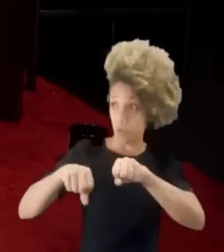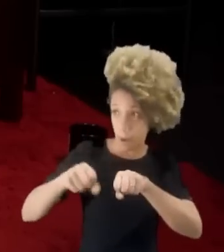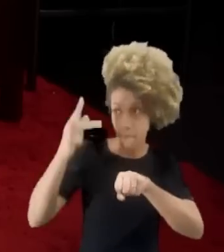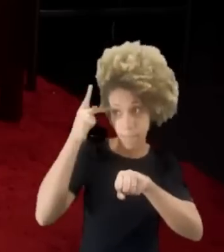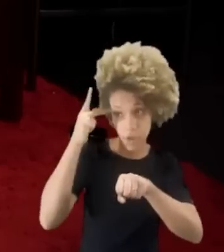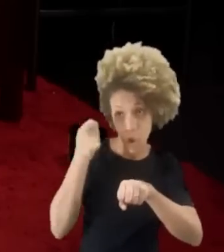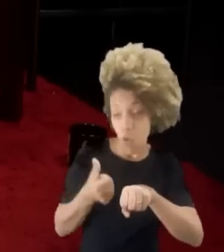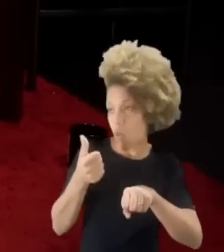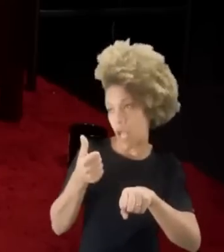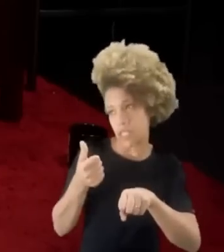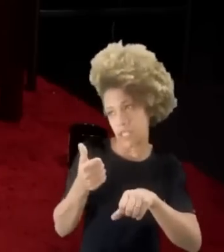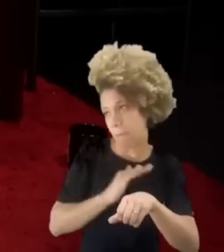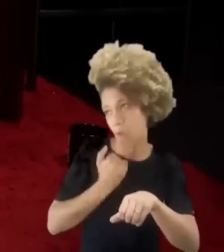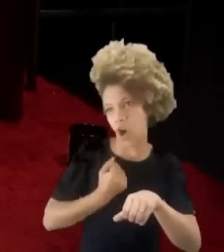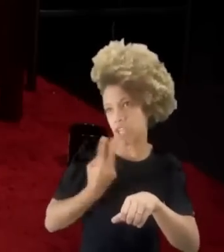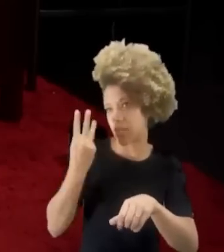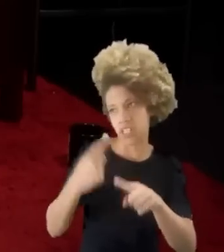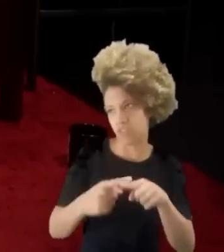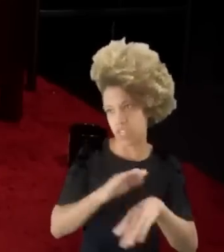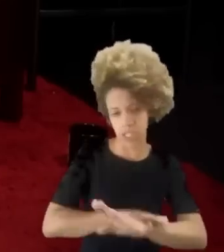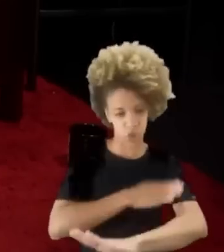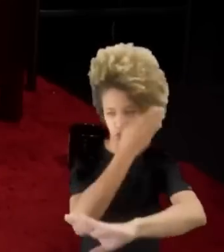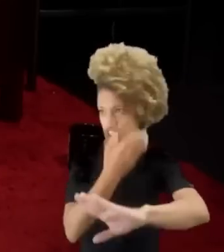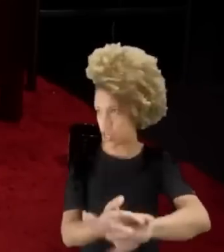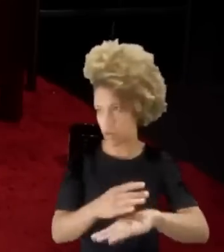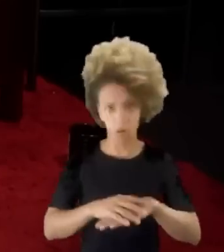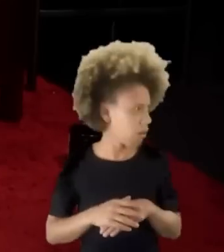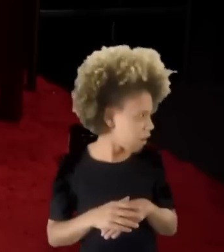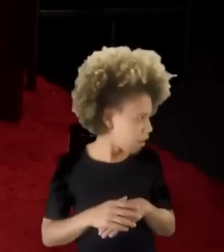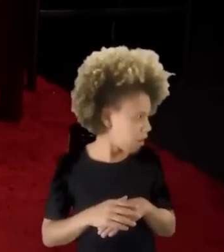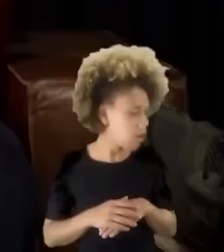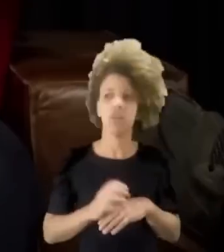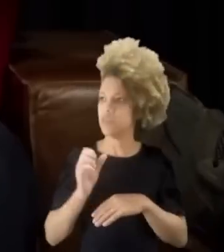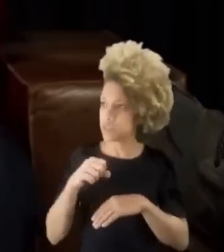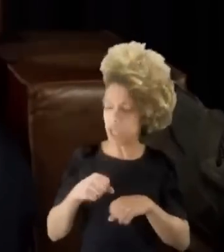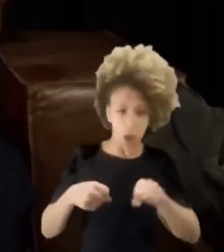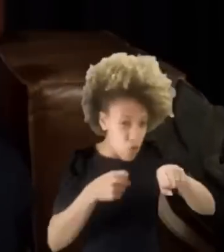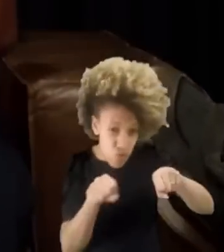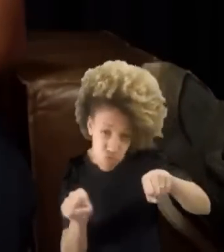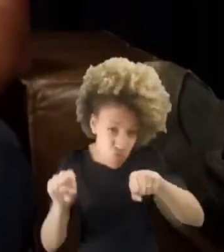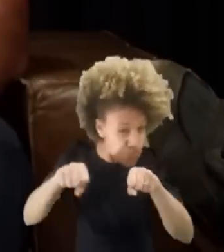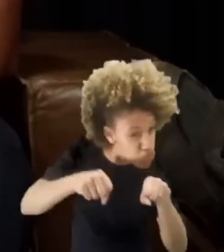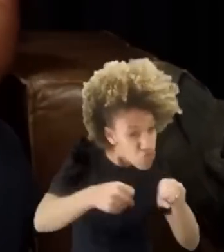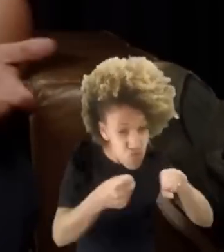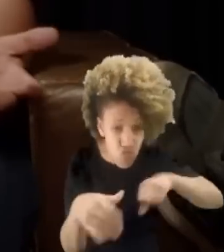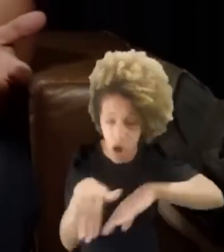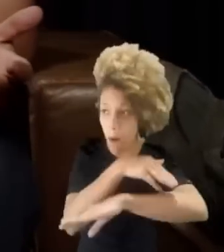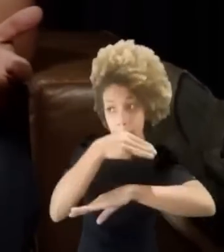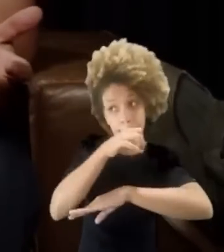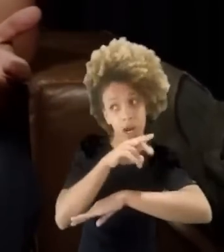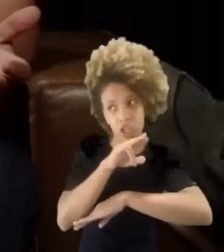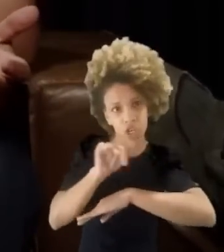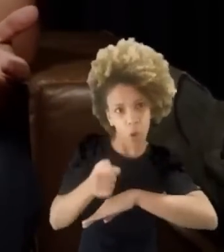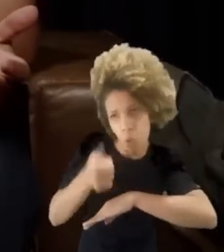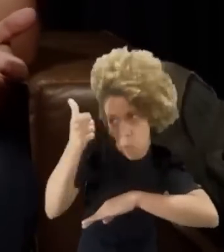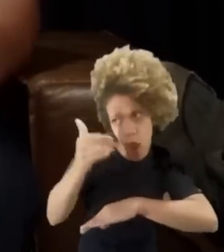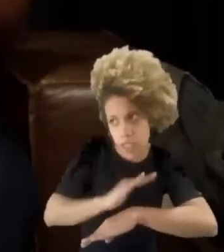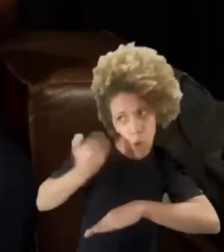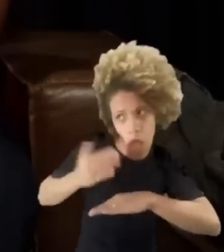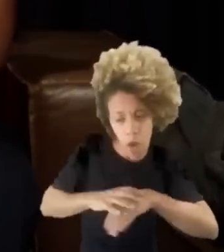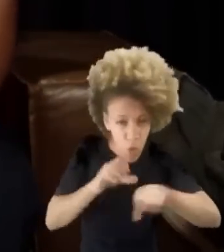ele quase morre umas três vezes mano é mano carro corta no meio da Marginal você é quase morreu